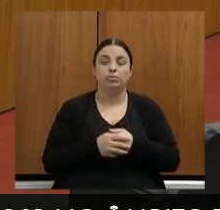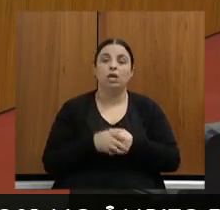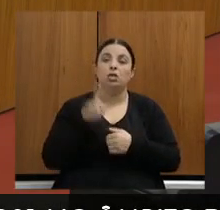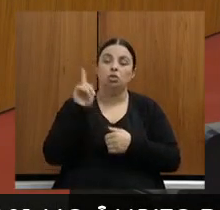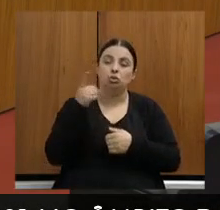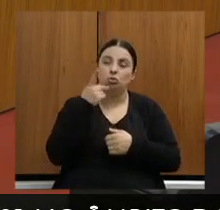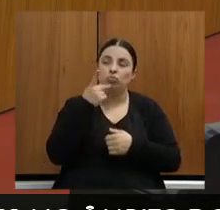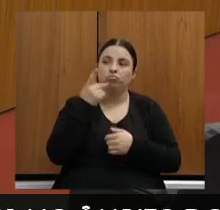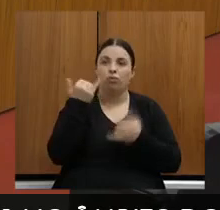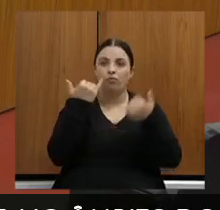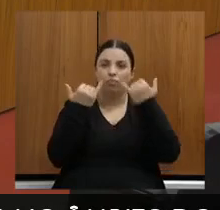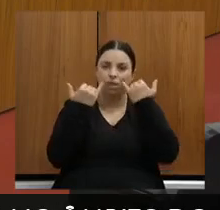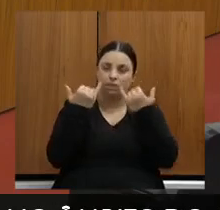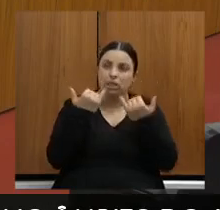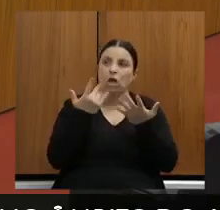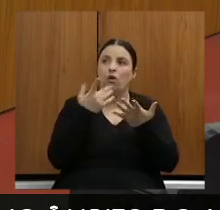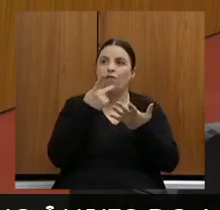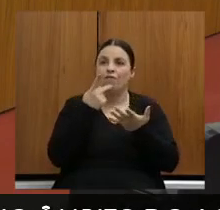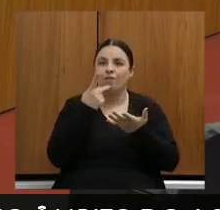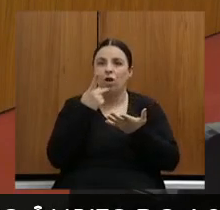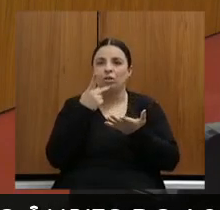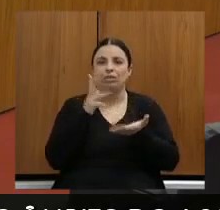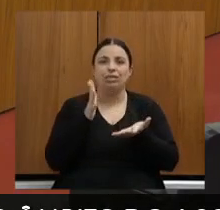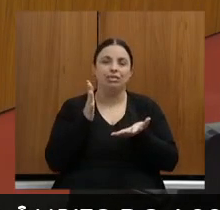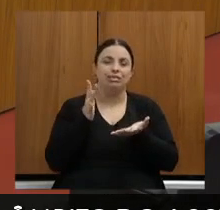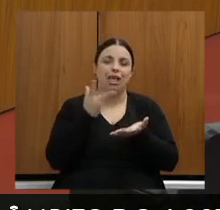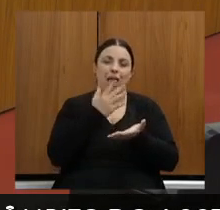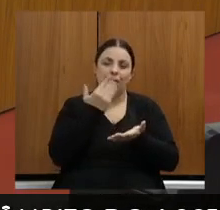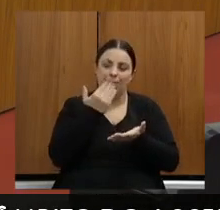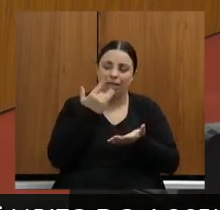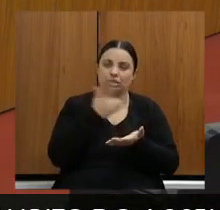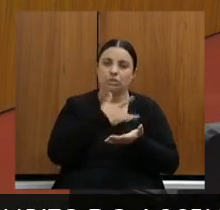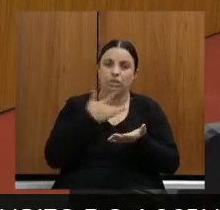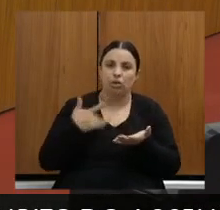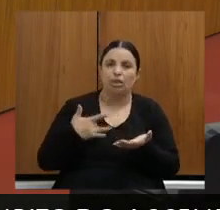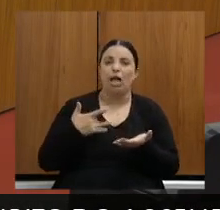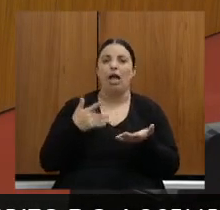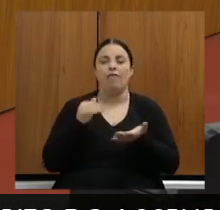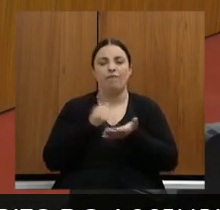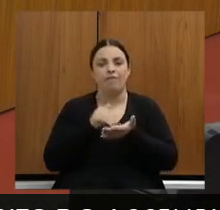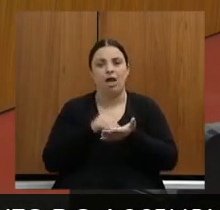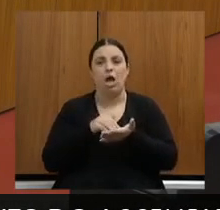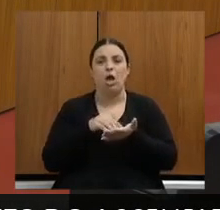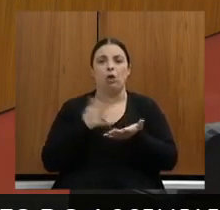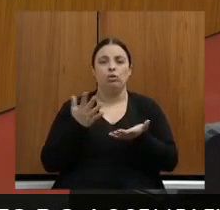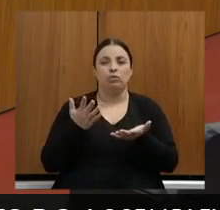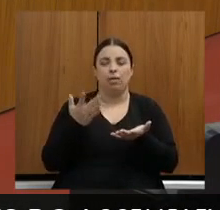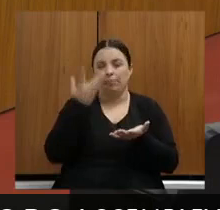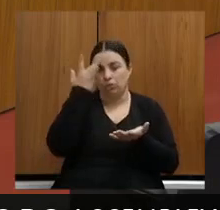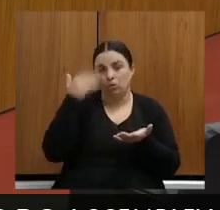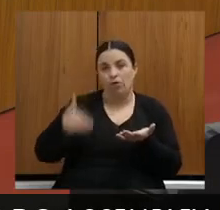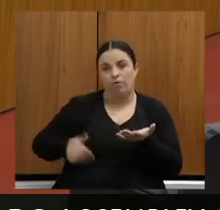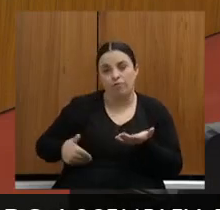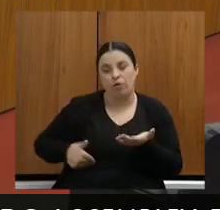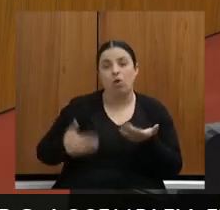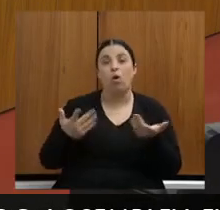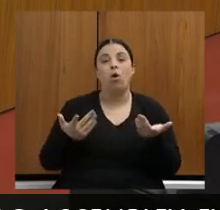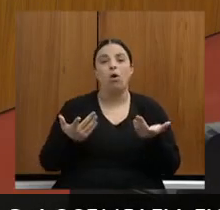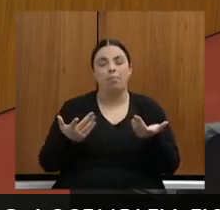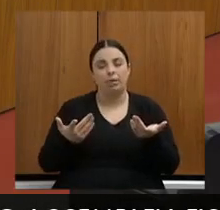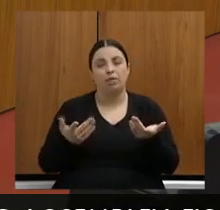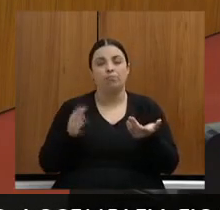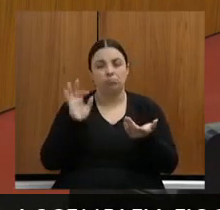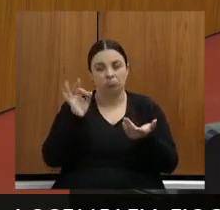seus comentários a questão da insegurança alimentar a questão da grande produção de alimentos no país e de pessoas passando fome realmente